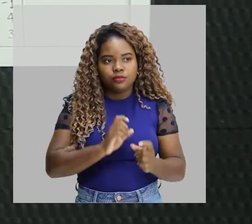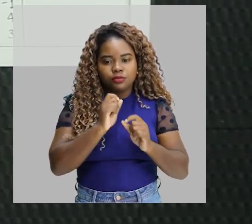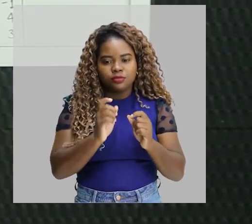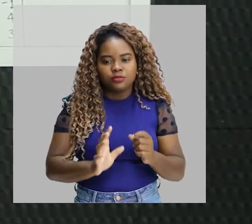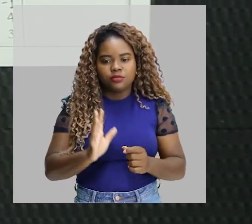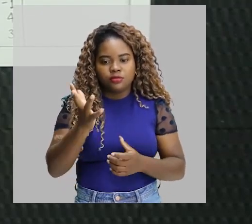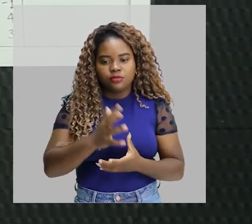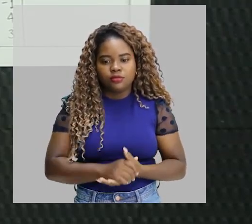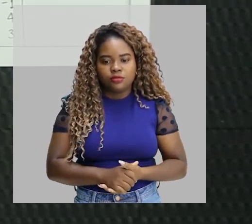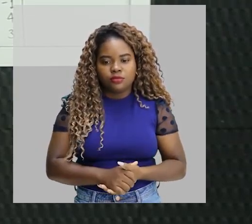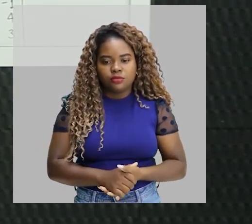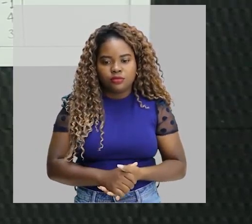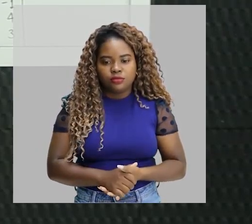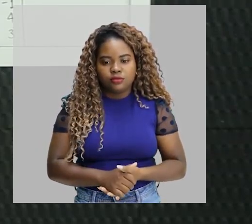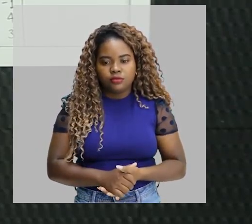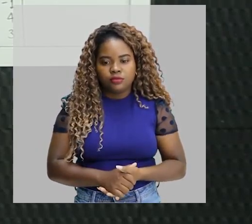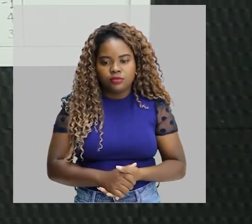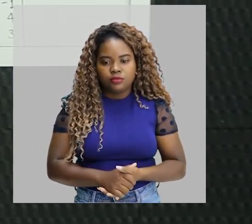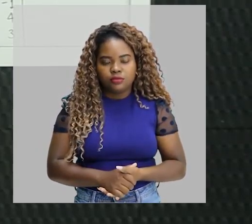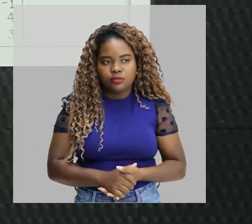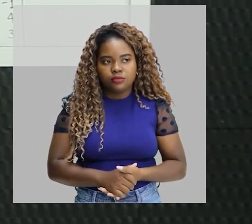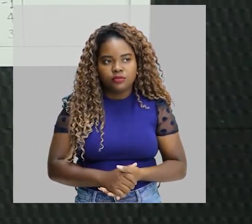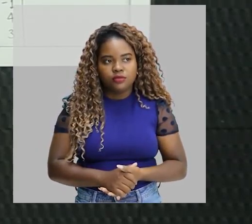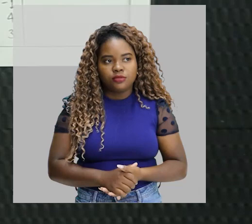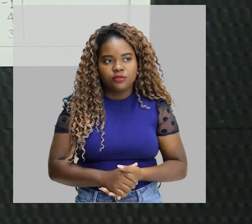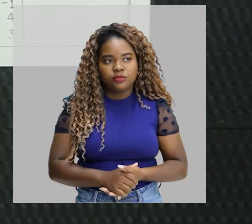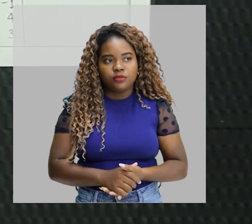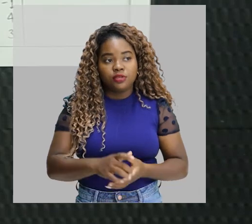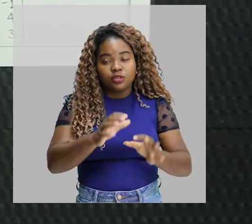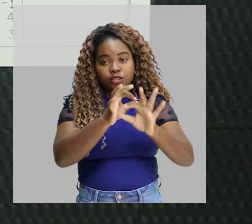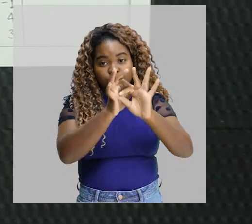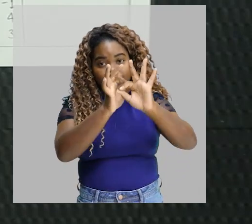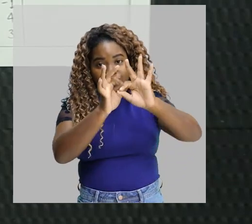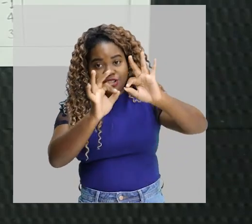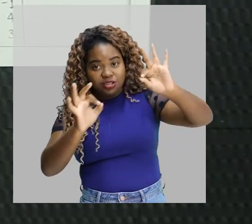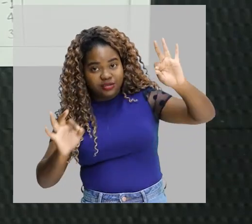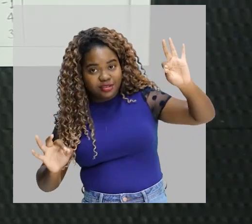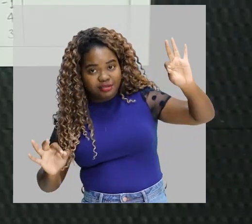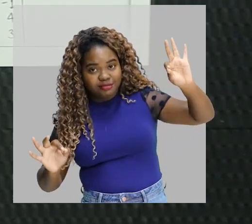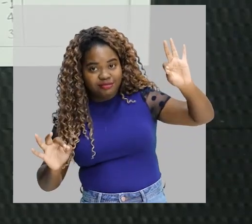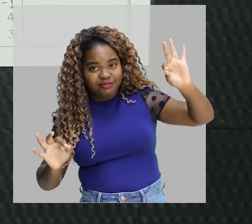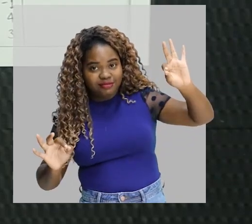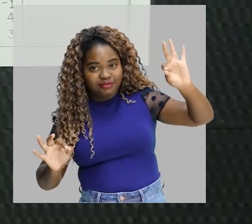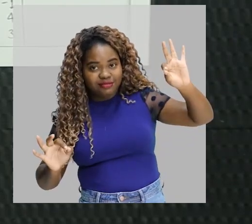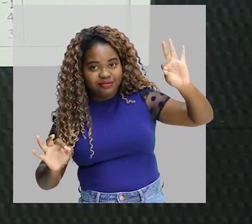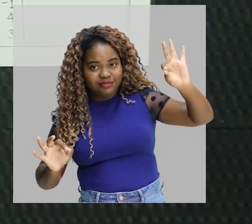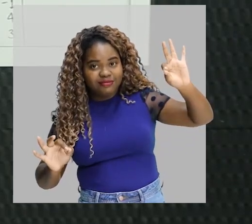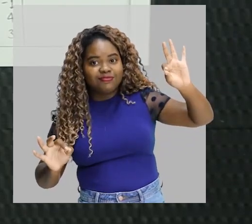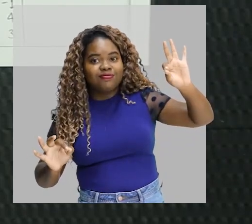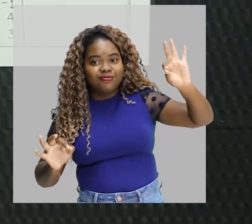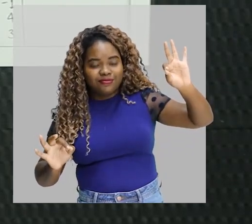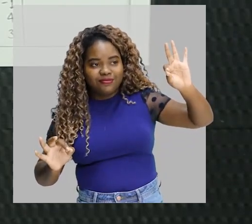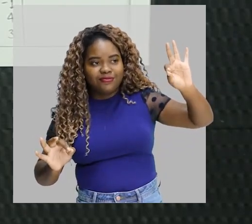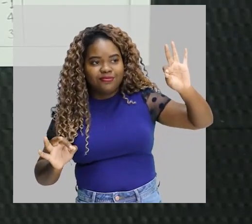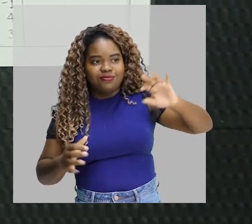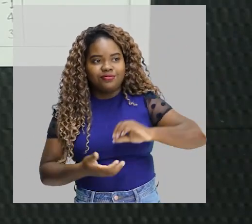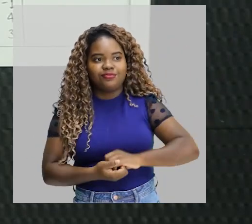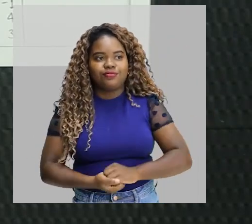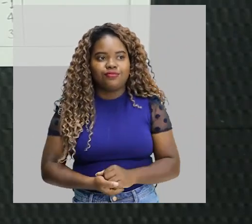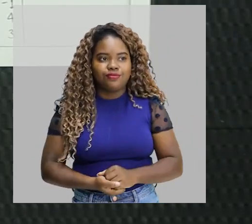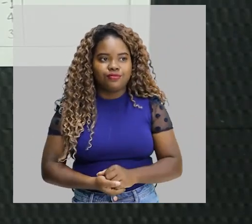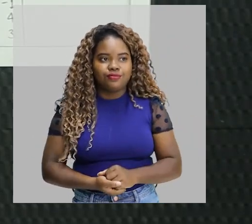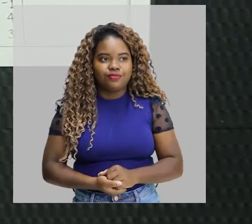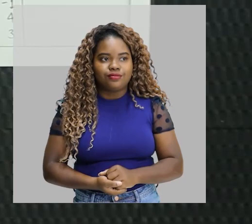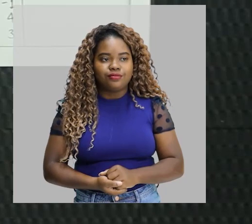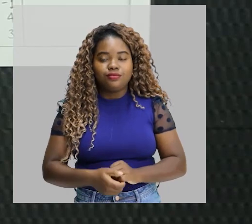vai fazer agora a gente vai fazer o produto da diagonais você pega primeiro elemento aqui ó traça que a diagonal uma